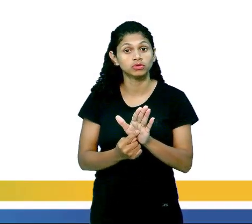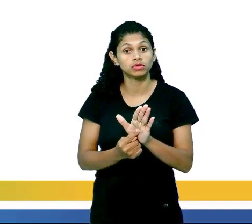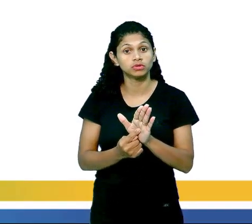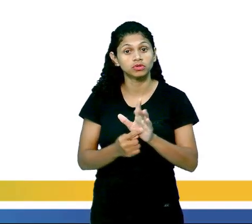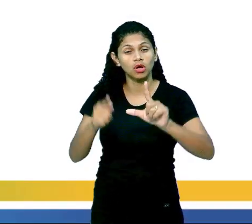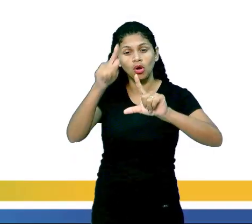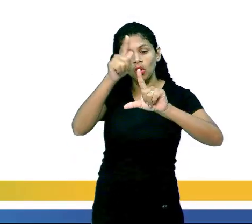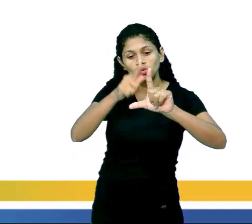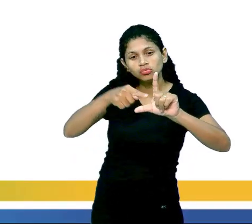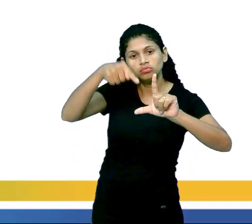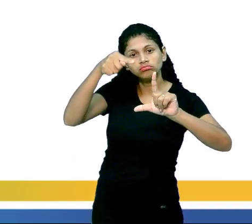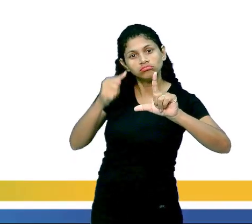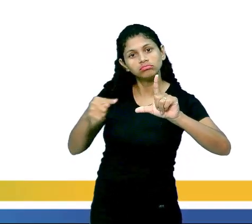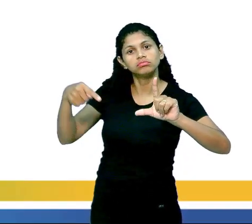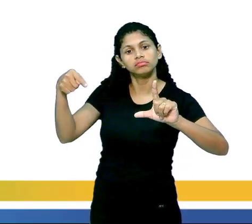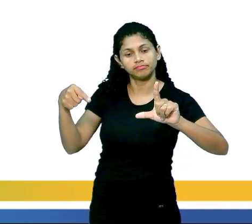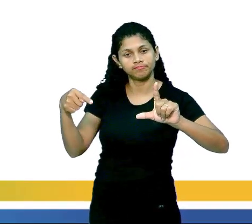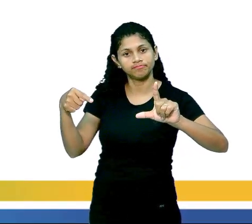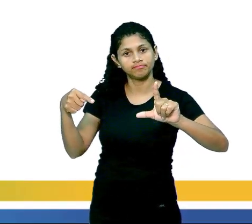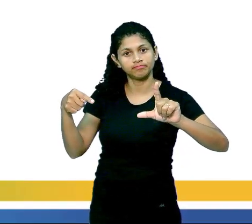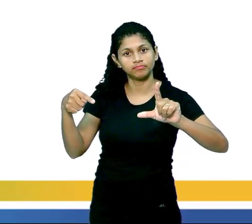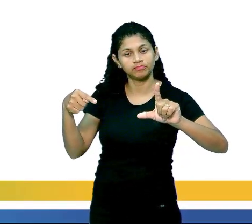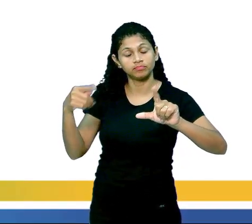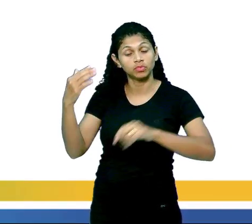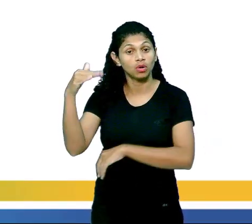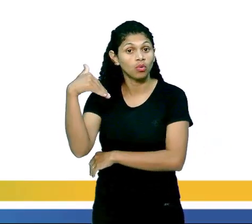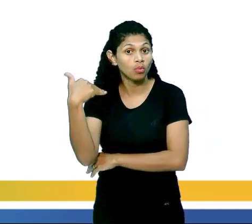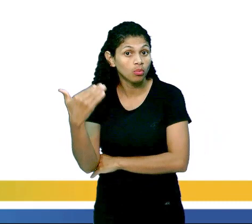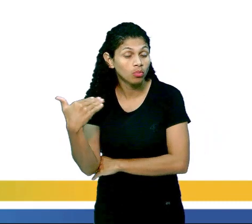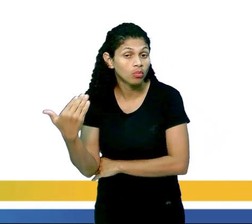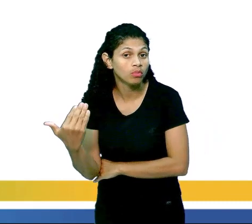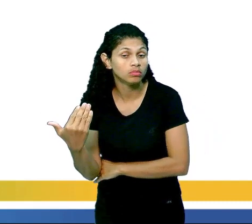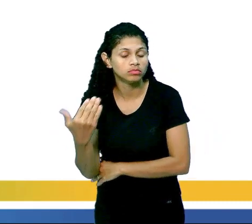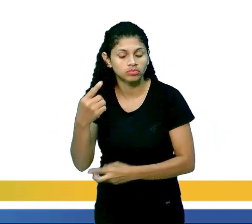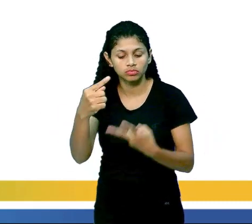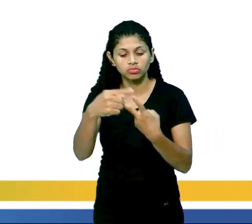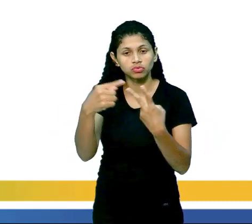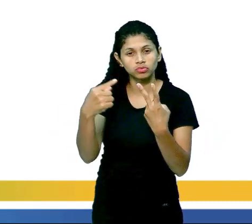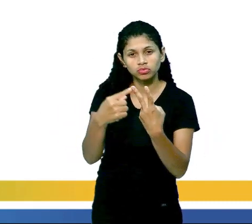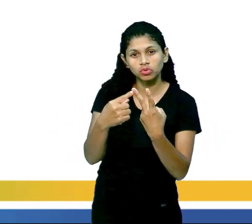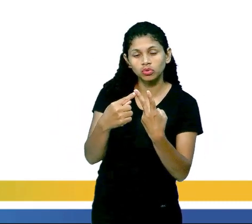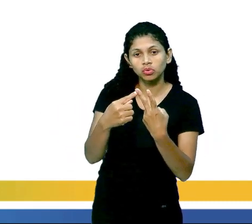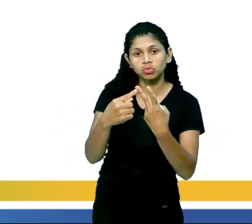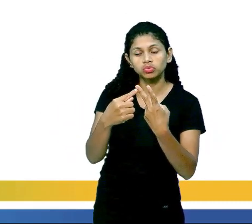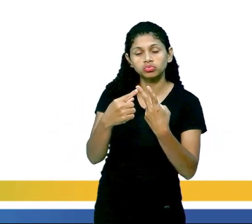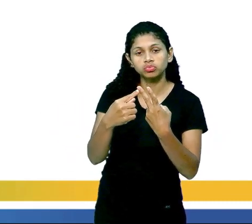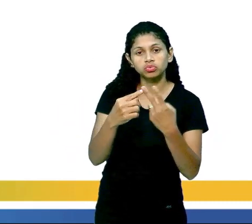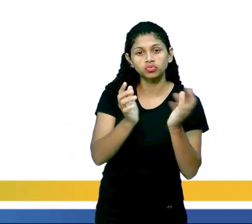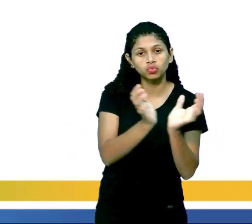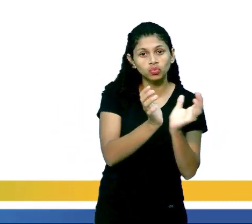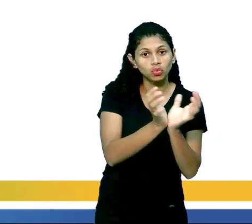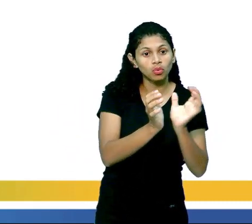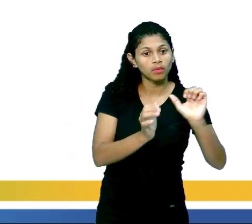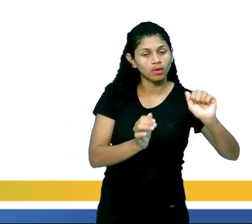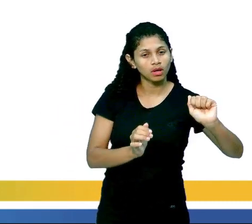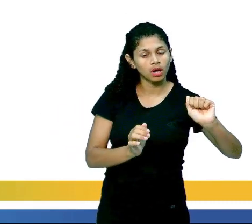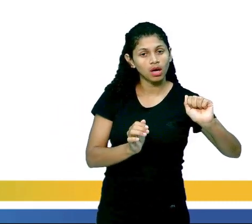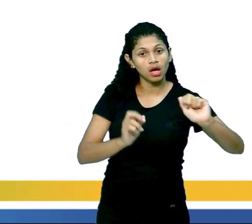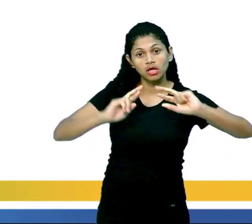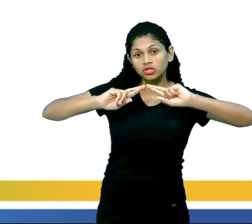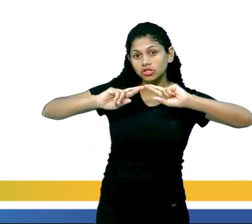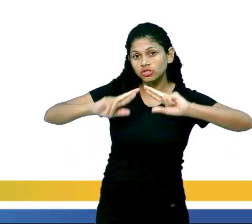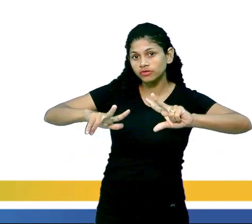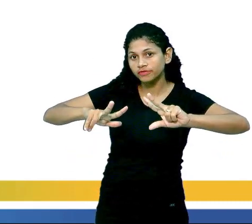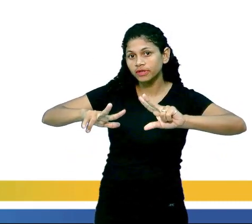a gente perceber, ó, quando dois elementos do A, ele está distinto, tá? Lá no B,